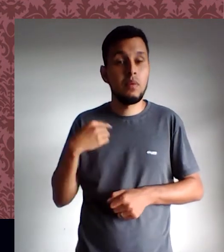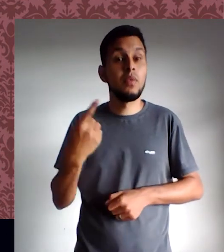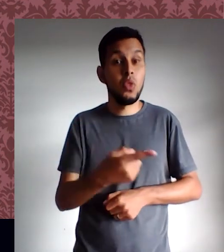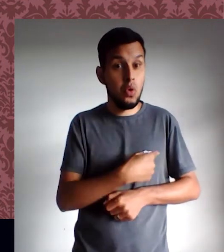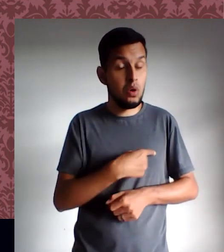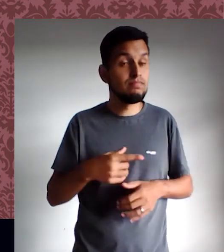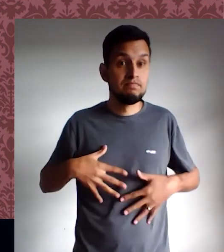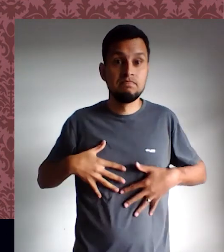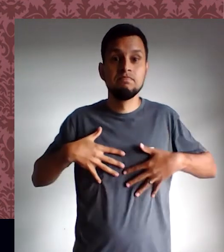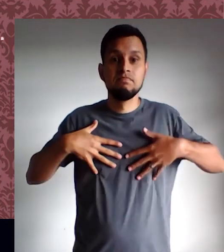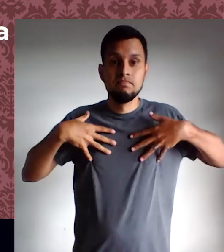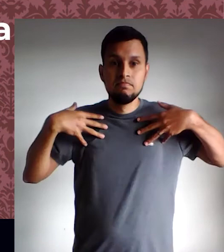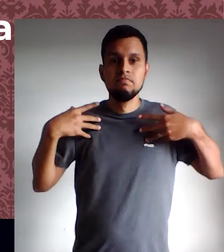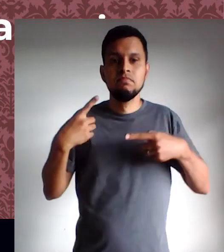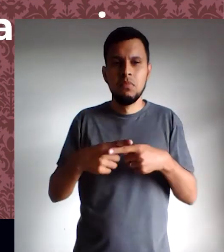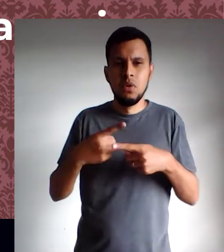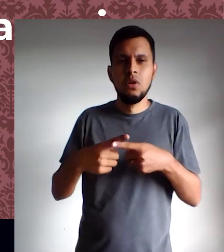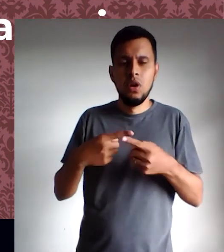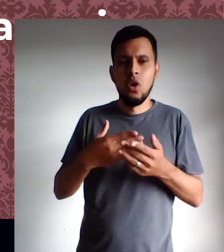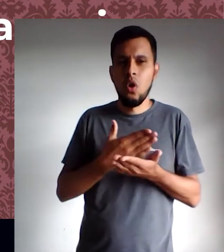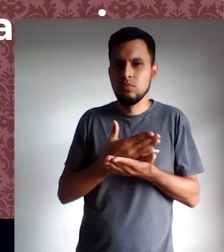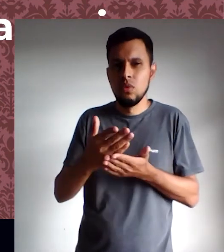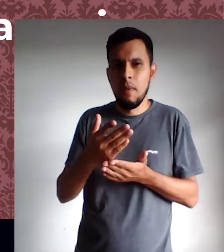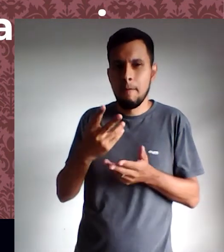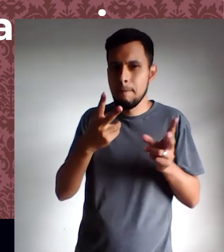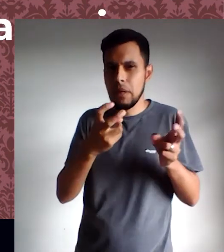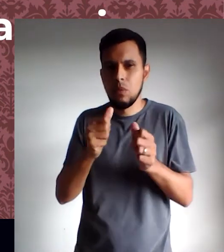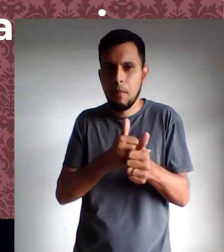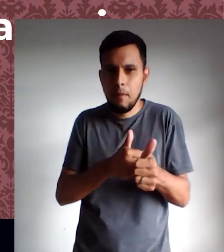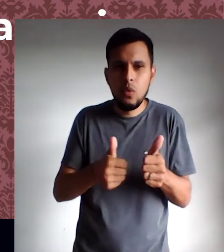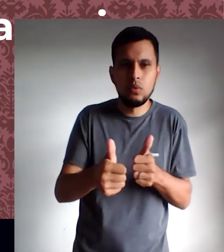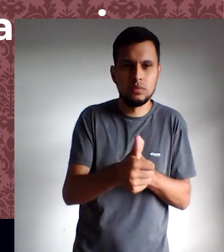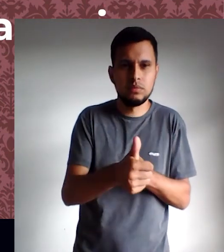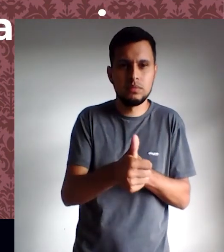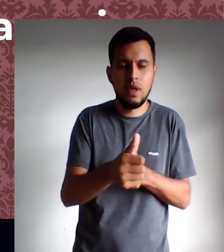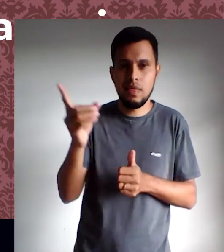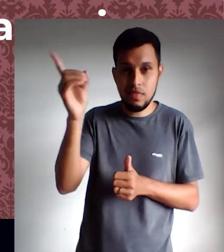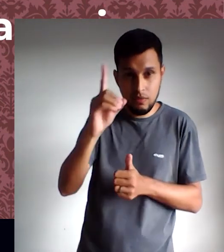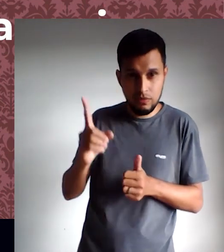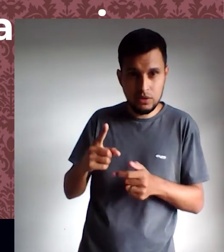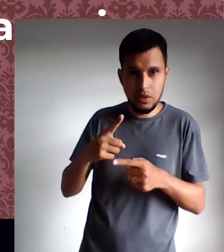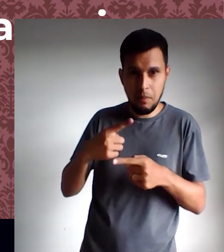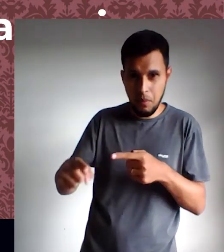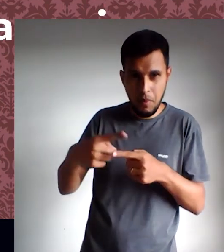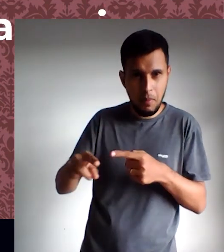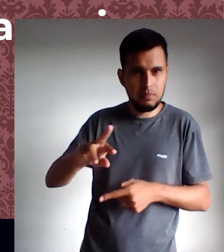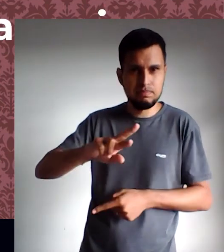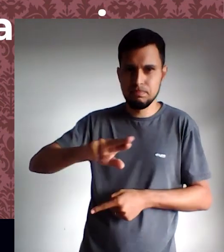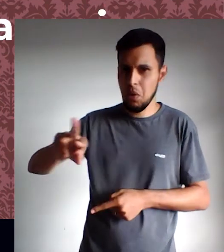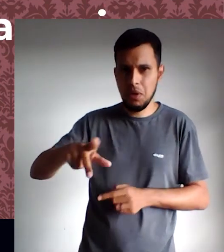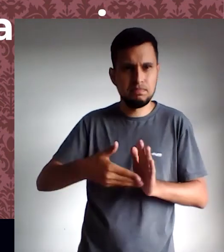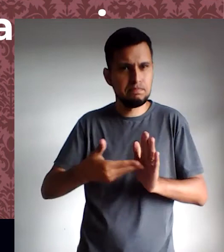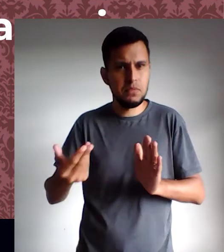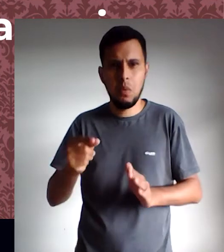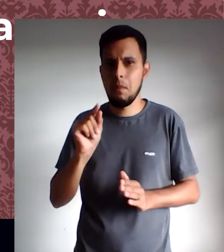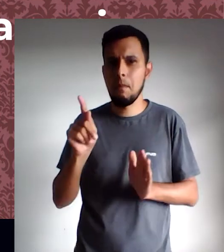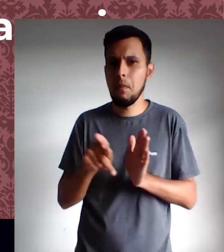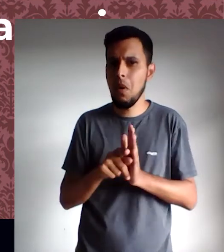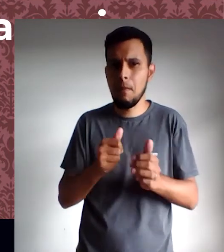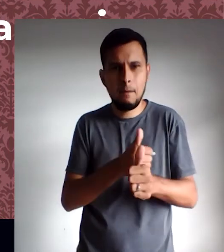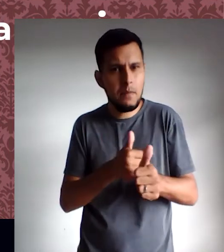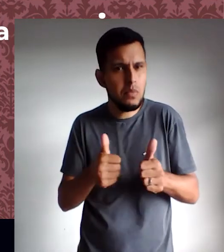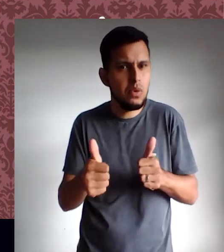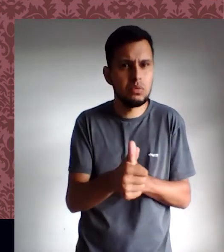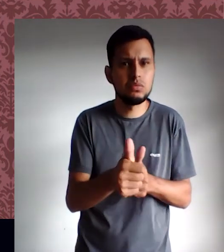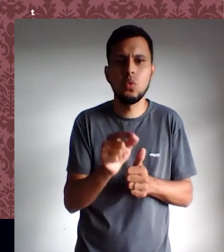orgulho imenso, porque é o protagonismo. A deficiência deixa de ser um problema e passa a ser um protagonismo. Ela